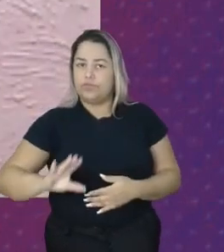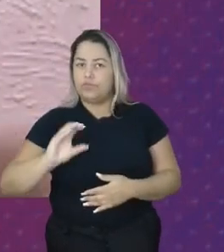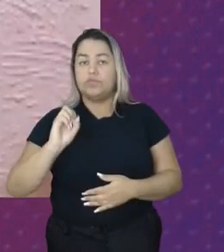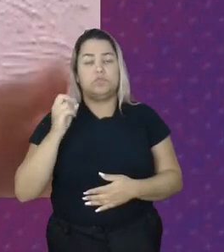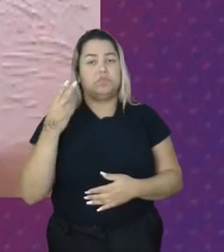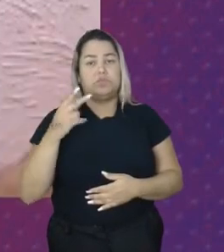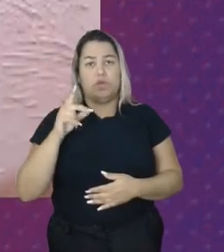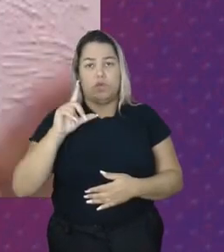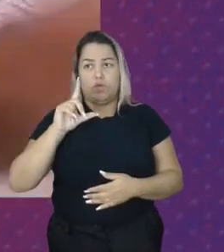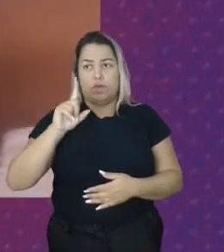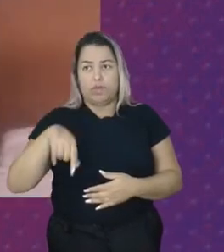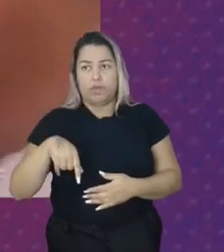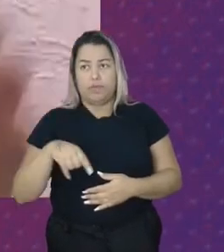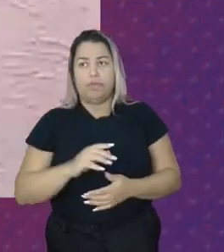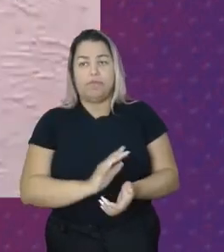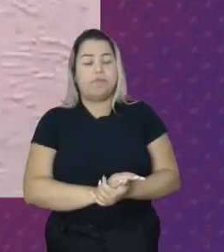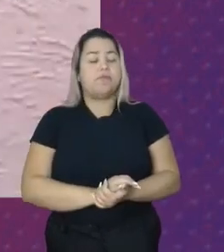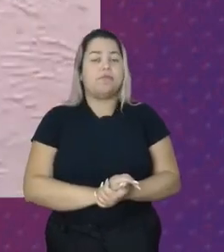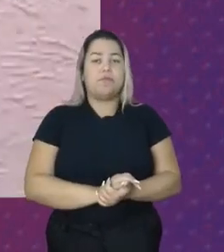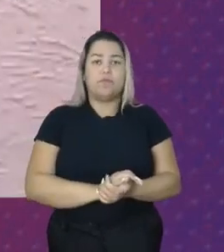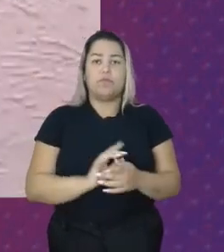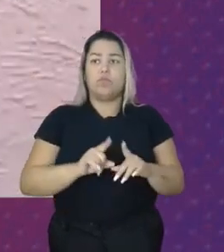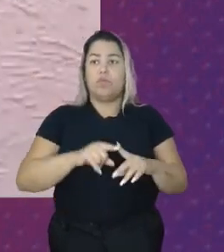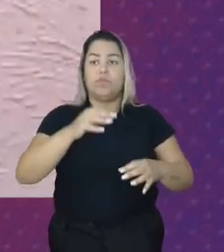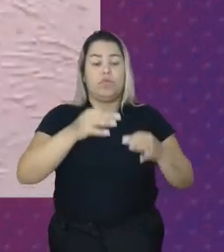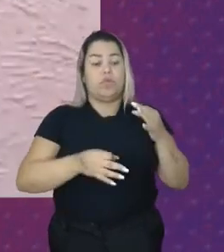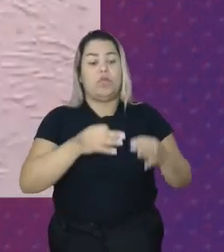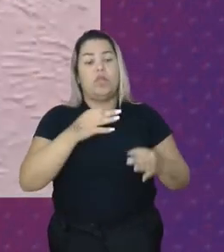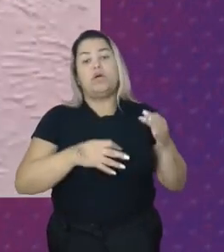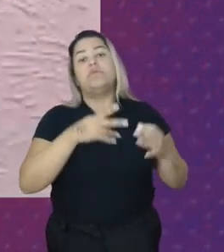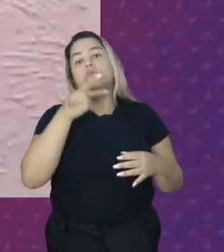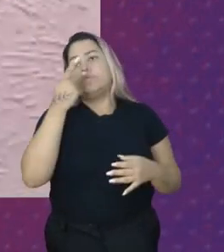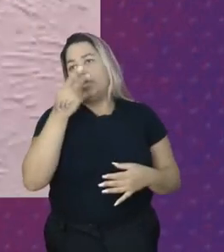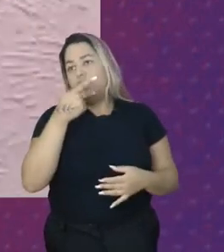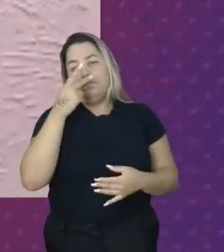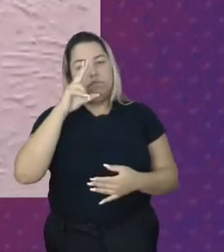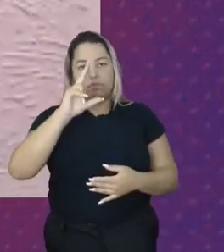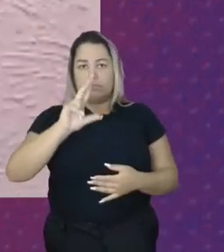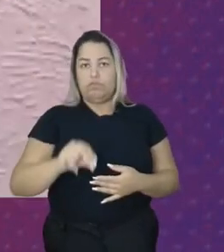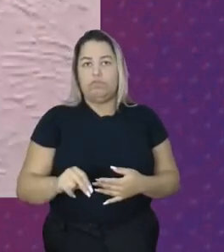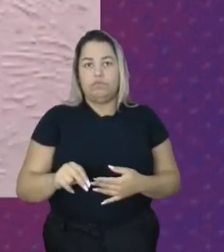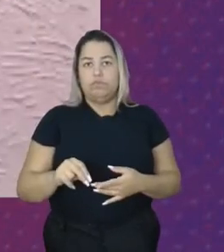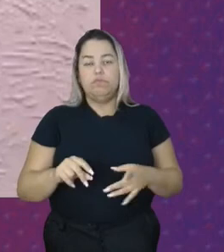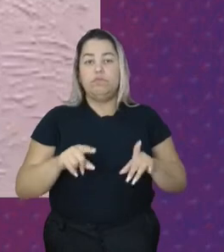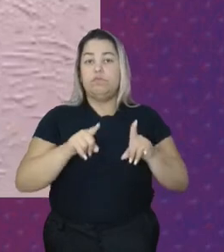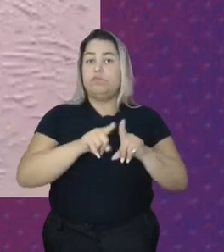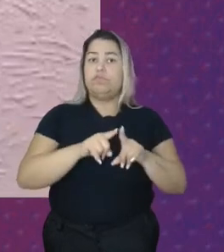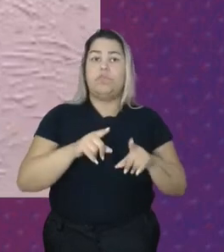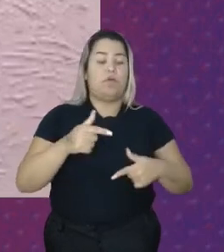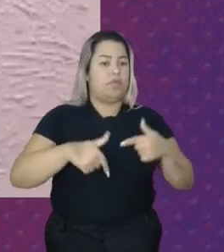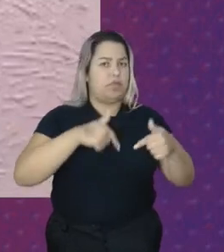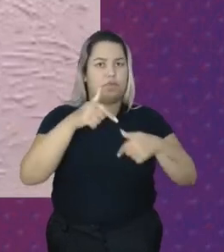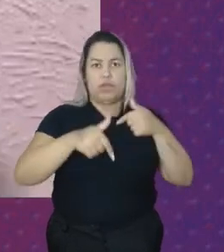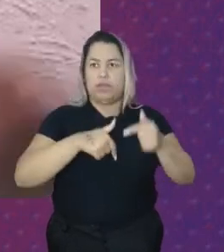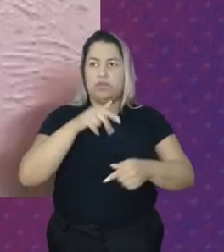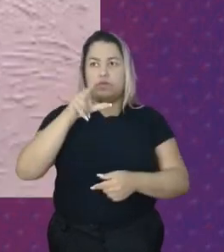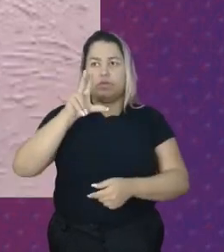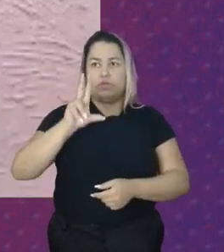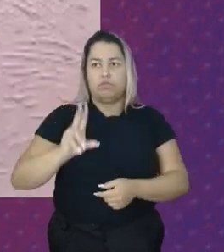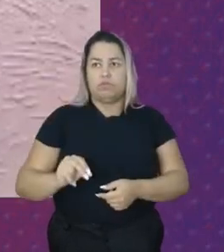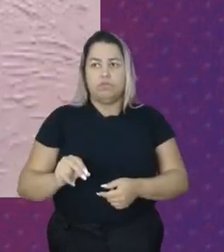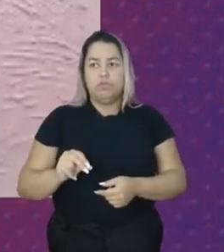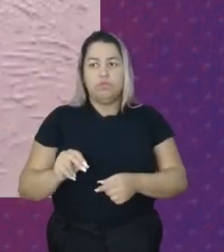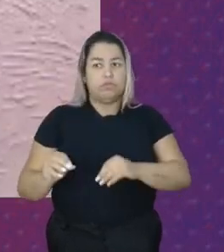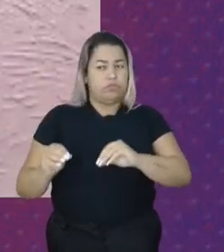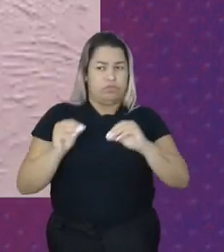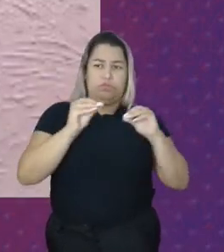Quando vai lá, na hora lá do juiz, ela pega e fala assim, não, ela não é minha trabalhadora, não. Eu trouxe ela